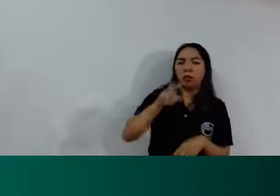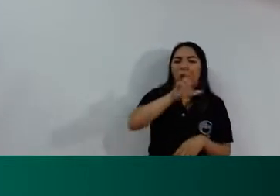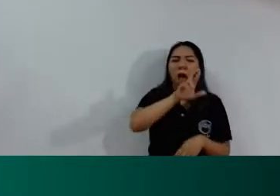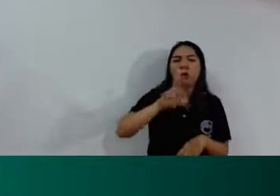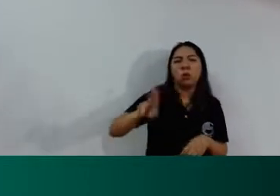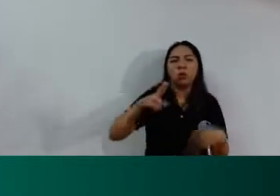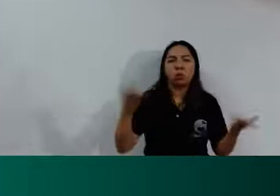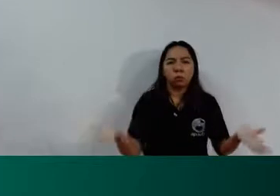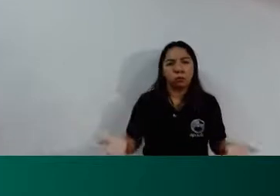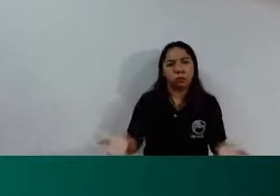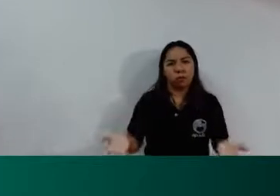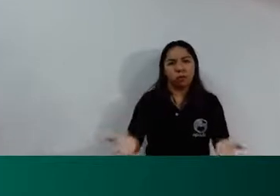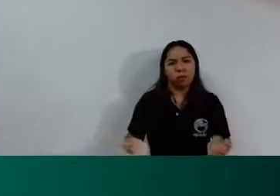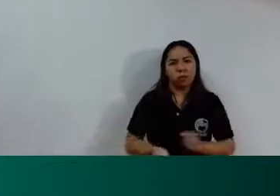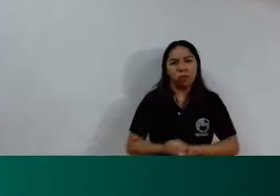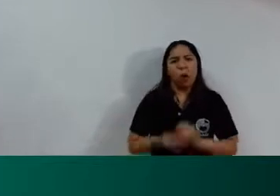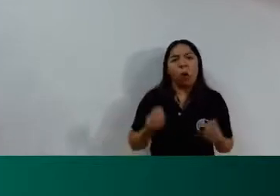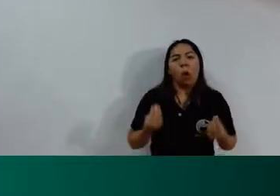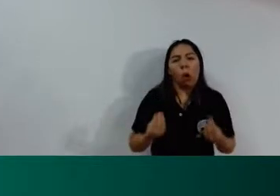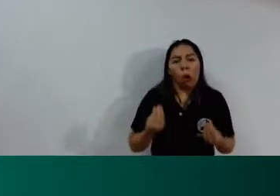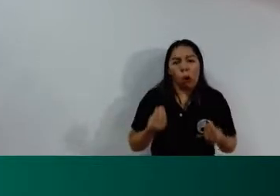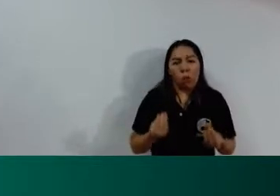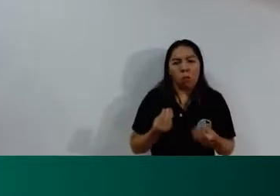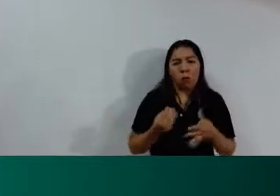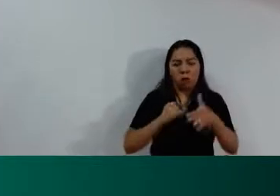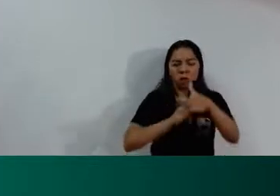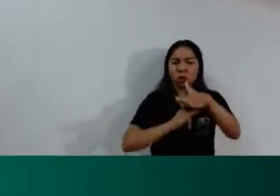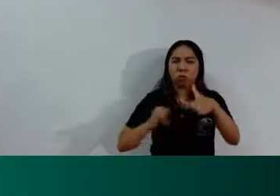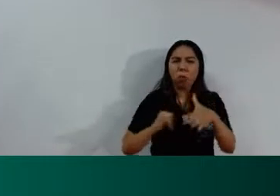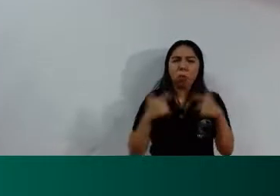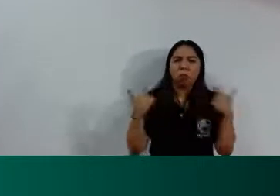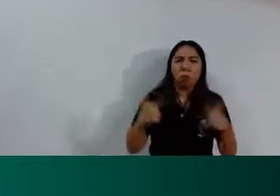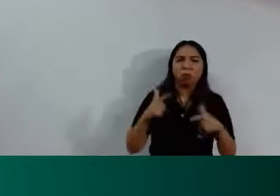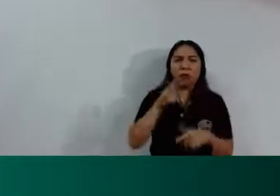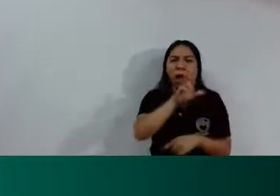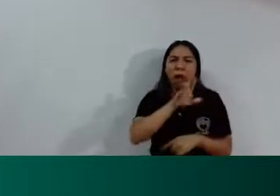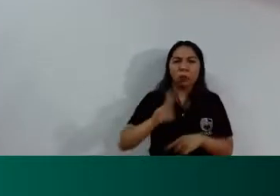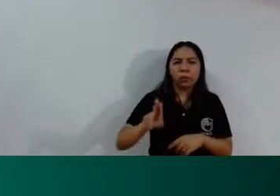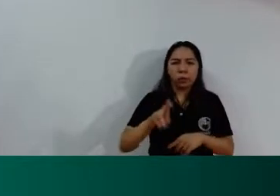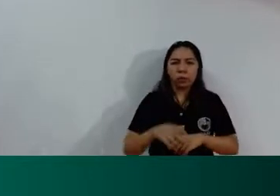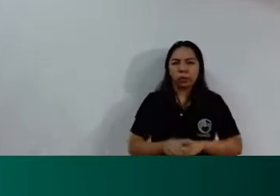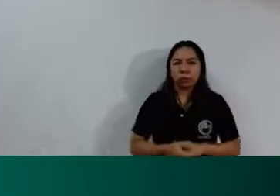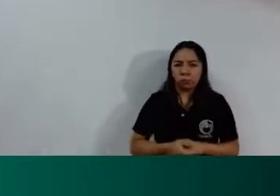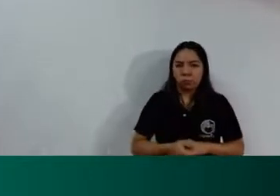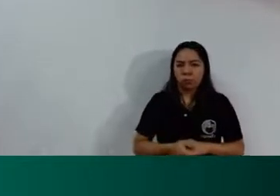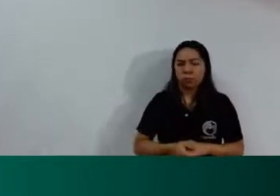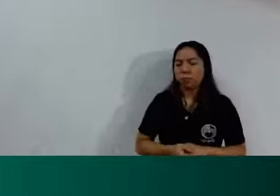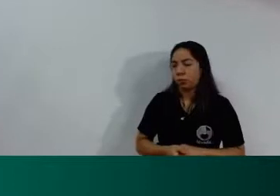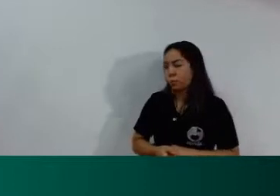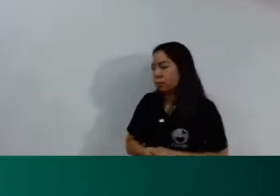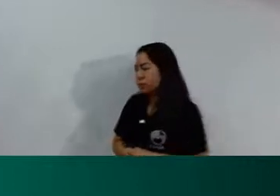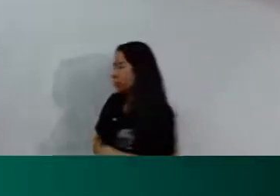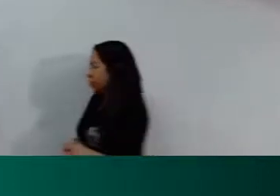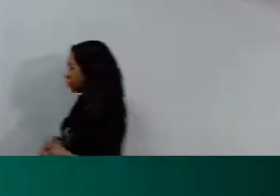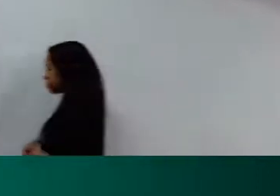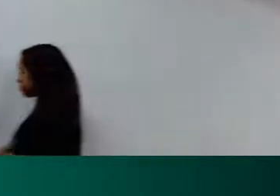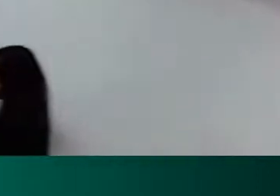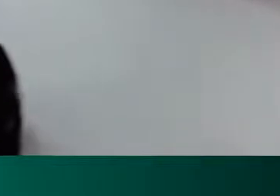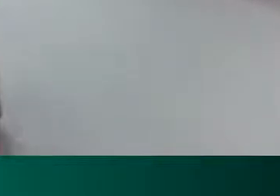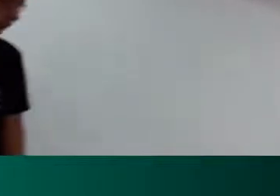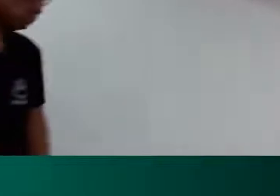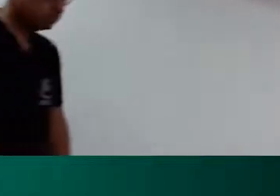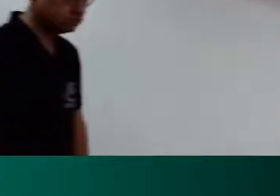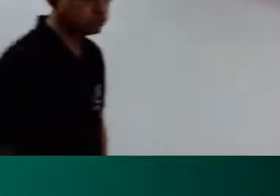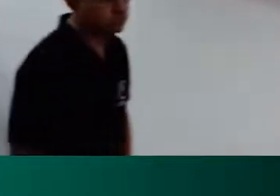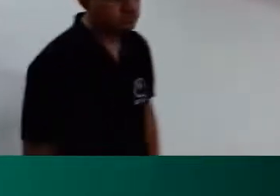você não tem Rio cara como é que pode uma instituição de ensino não térreo como é que você vai poder isso é um